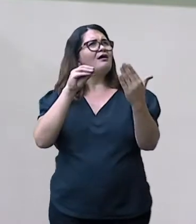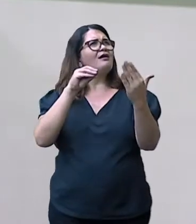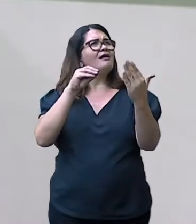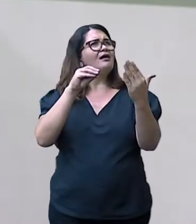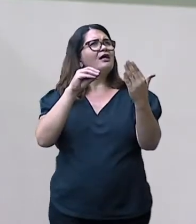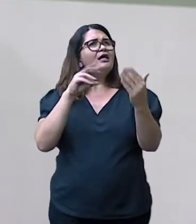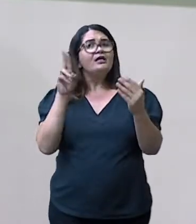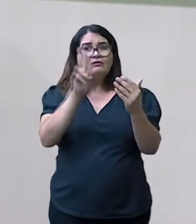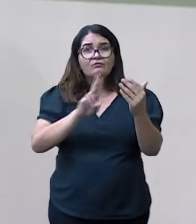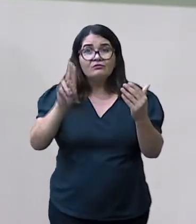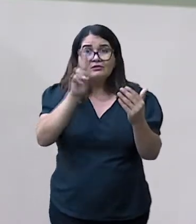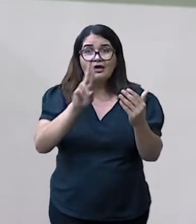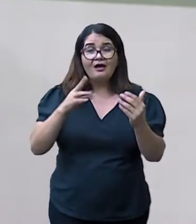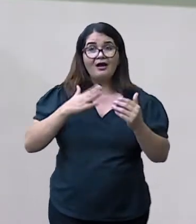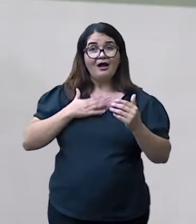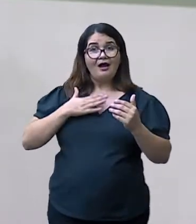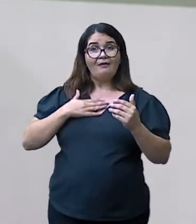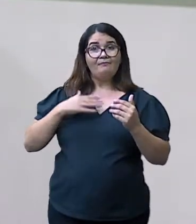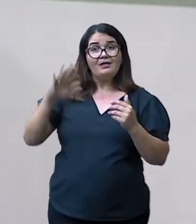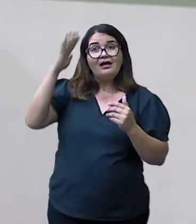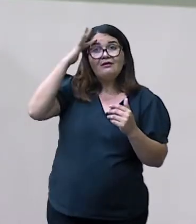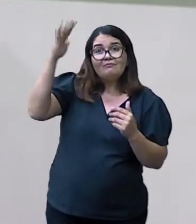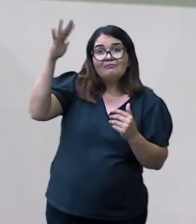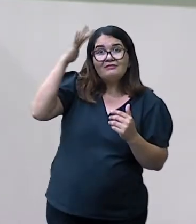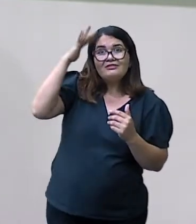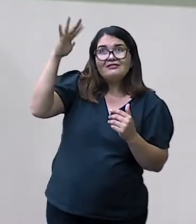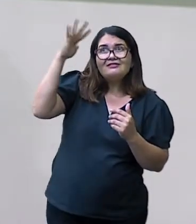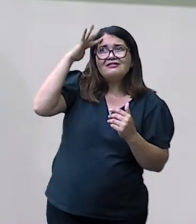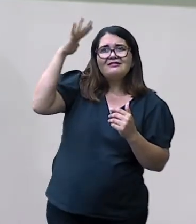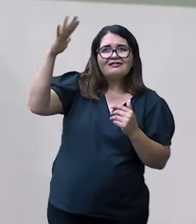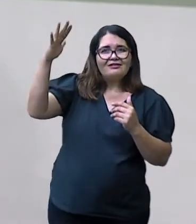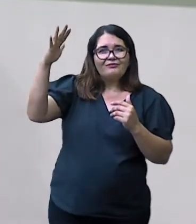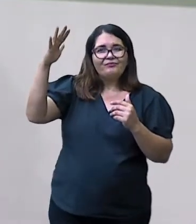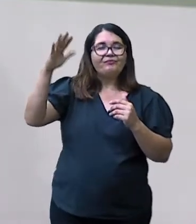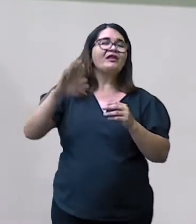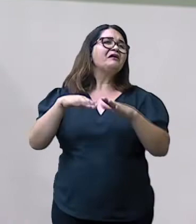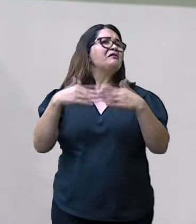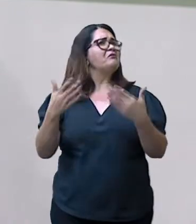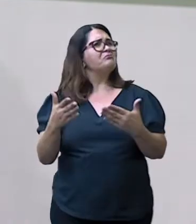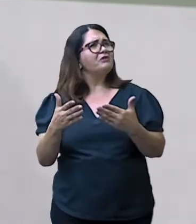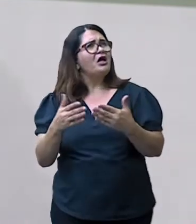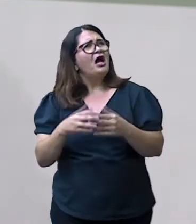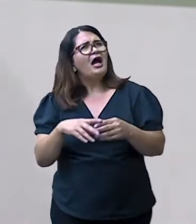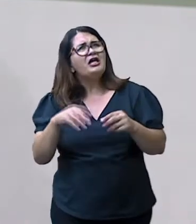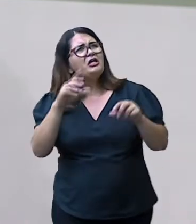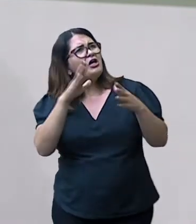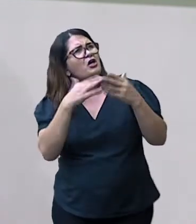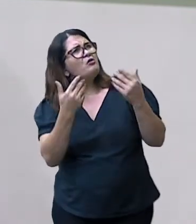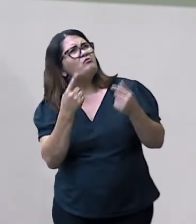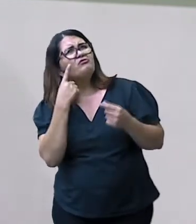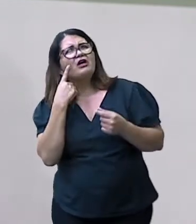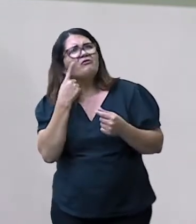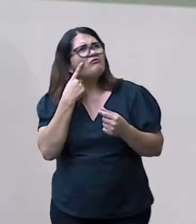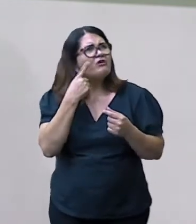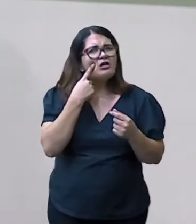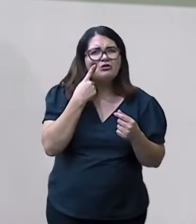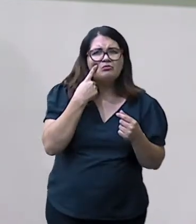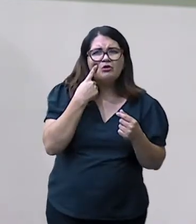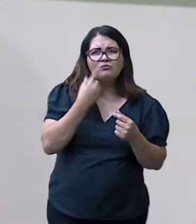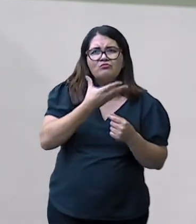que foi o primeiro professor e diretor de escola de Virginópolis, e saí pintando animal, gente, essas coisas